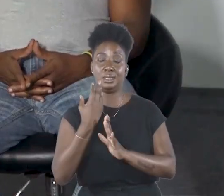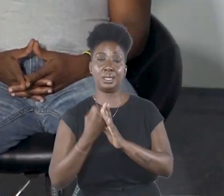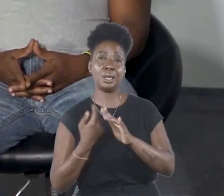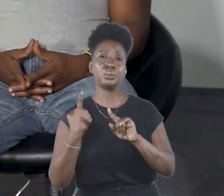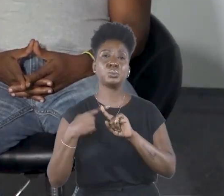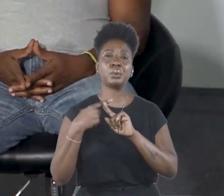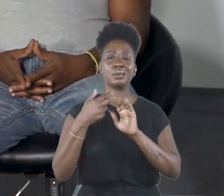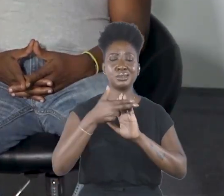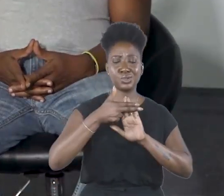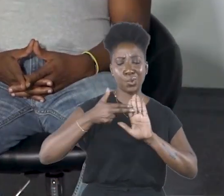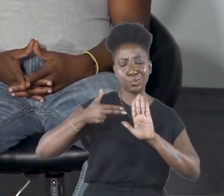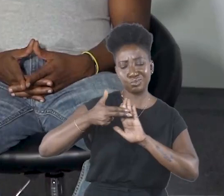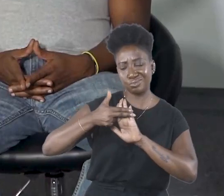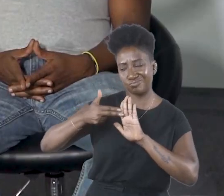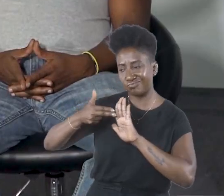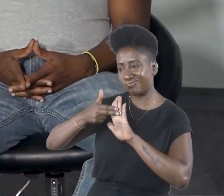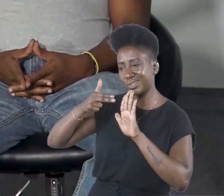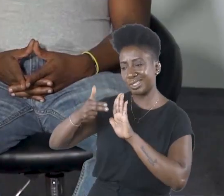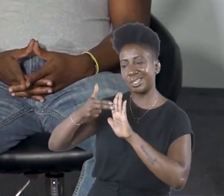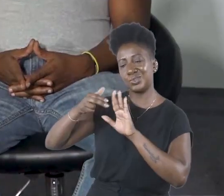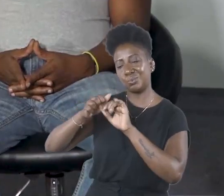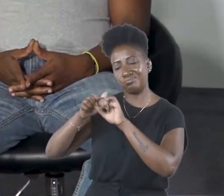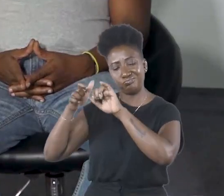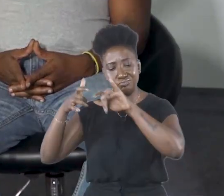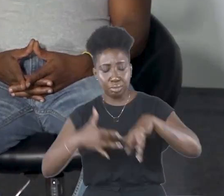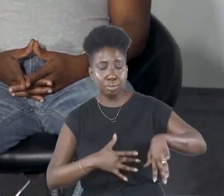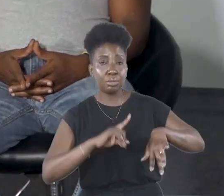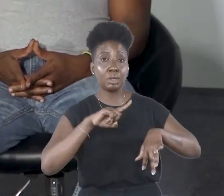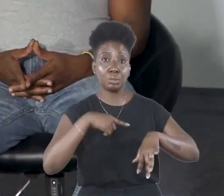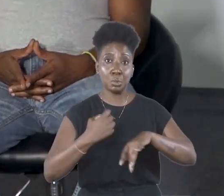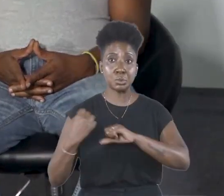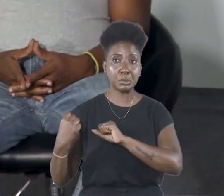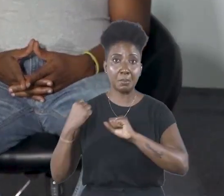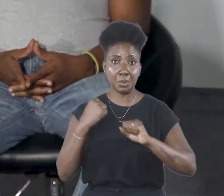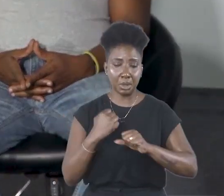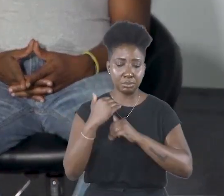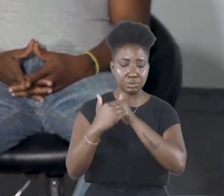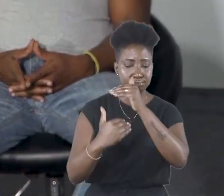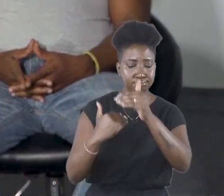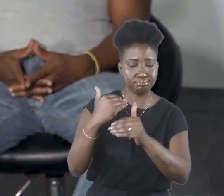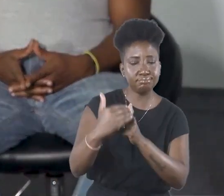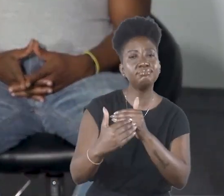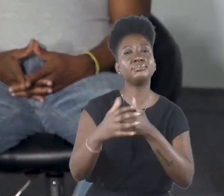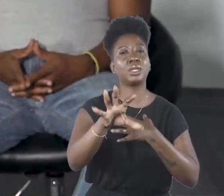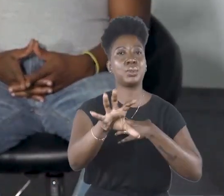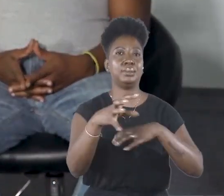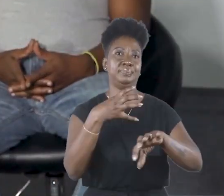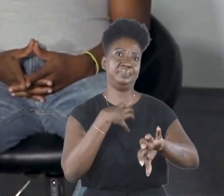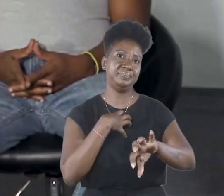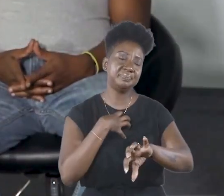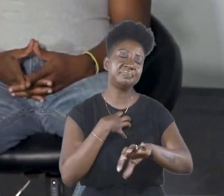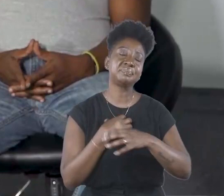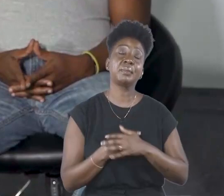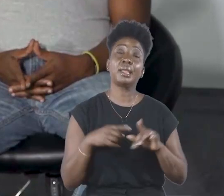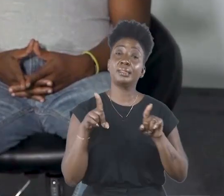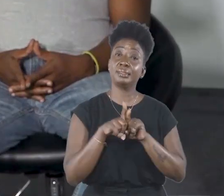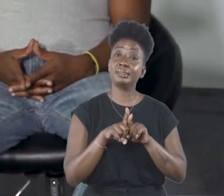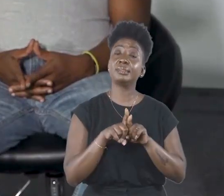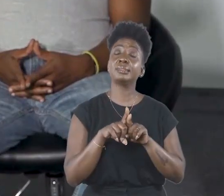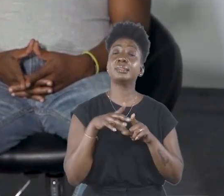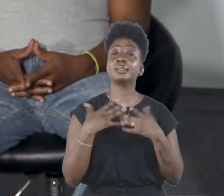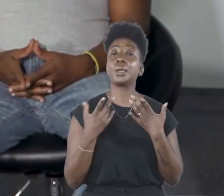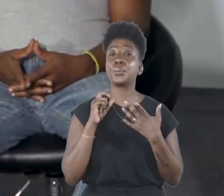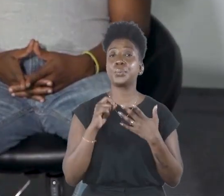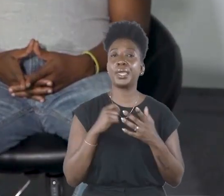esses migrantes, né, como foi falado, né, que todos somos migrantes, ou pessoas que estão em estado de refúgio, não